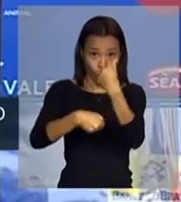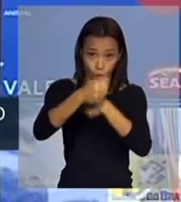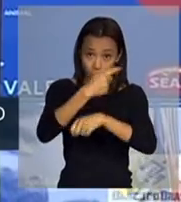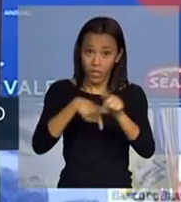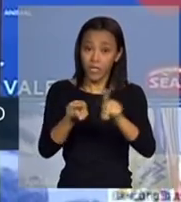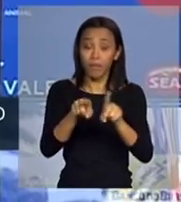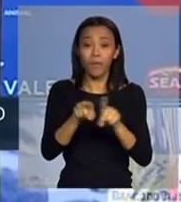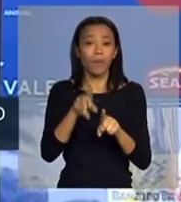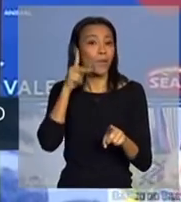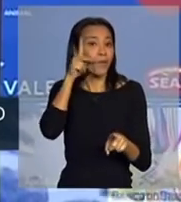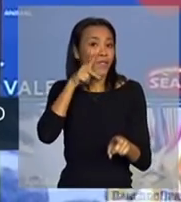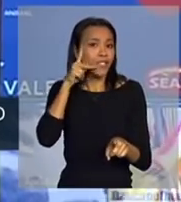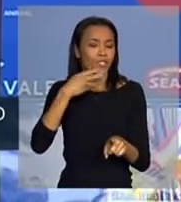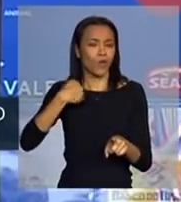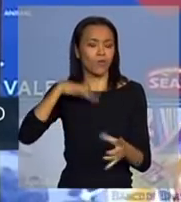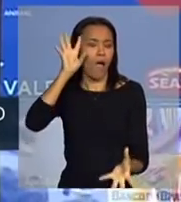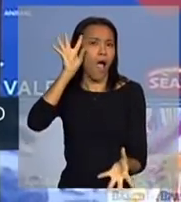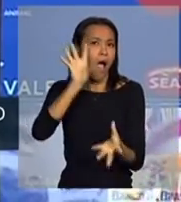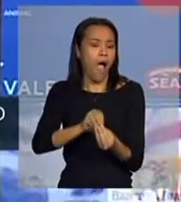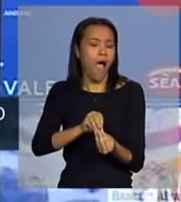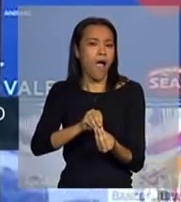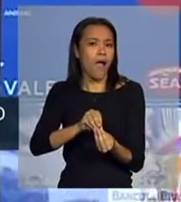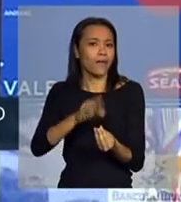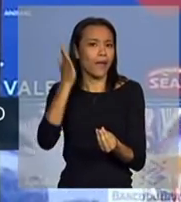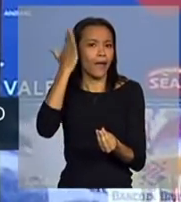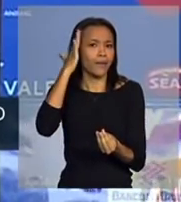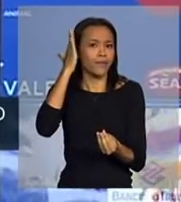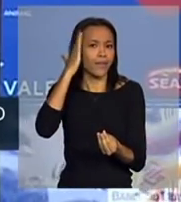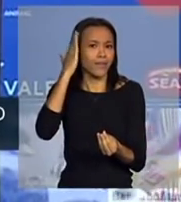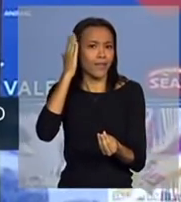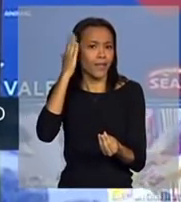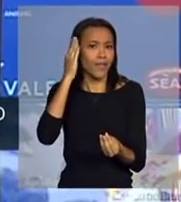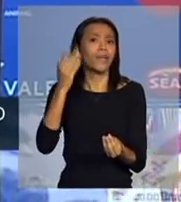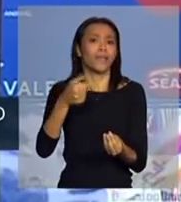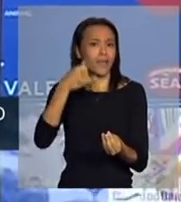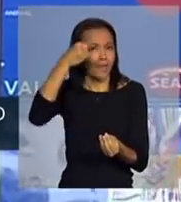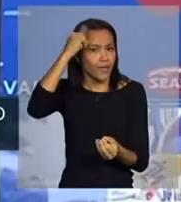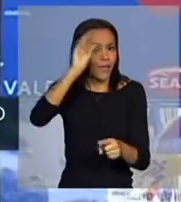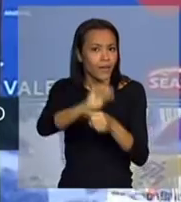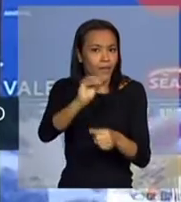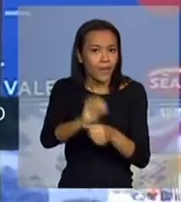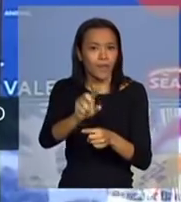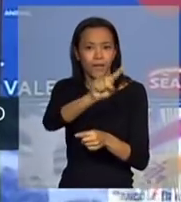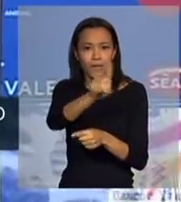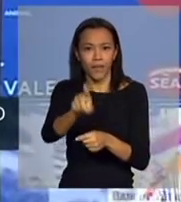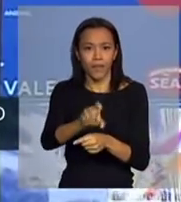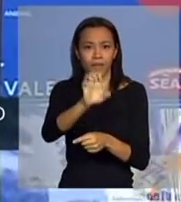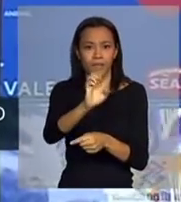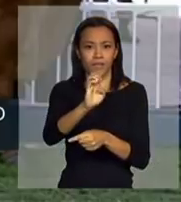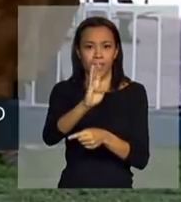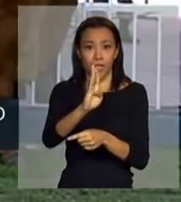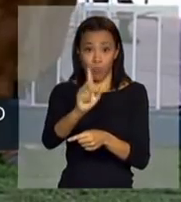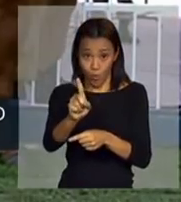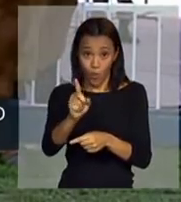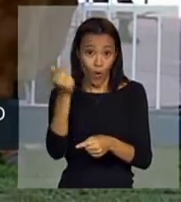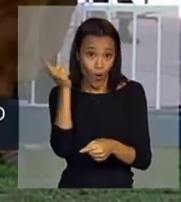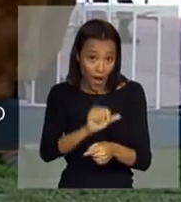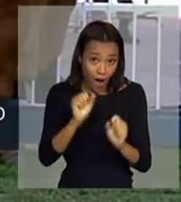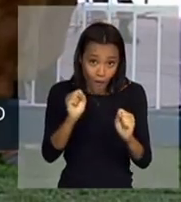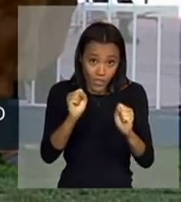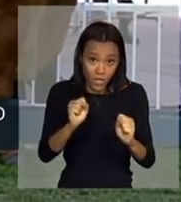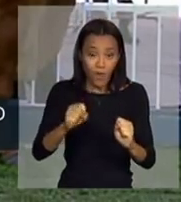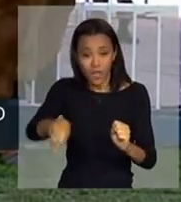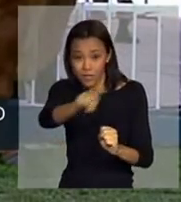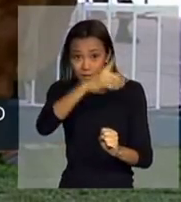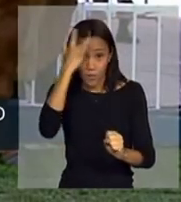político, podemos concluir com alegria que o zebu venceu. O zebu e os criadores que acreditaram em seu